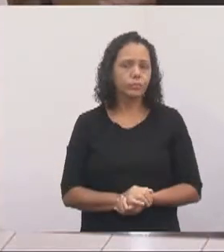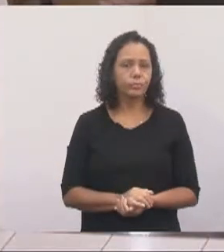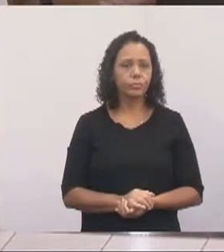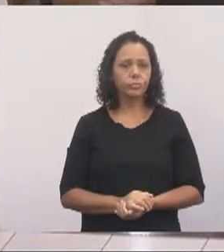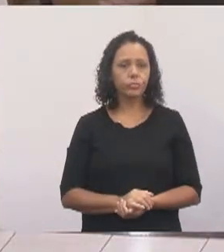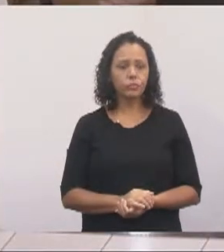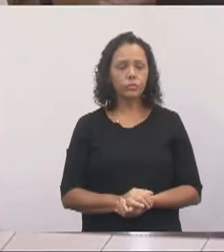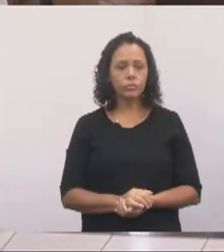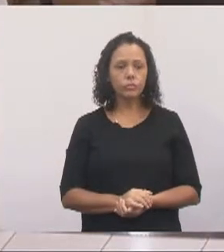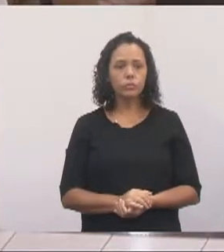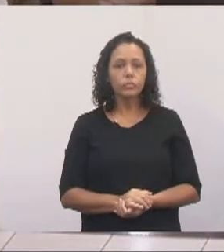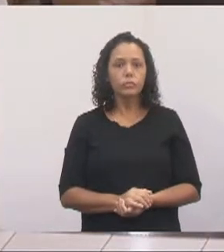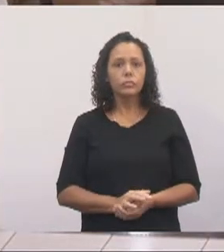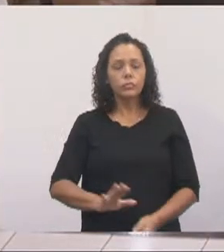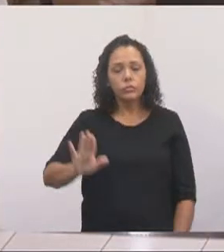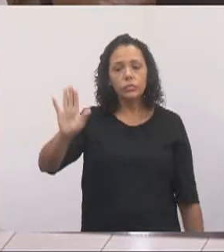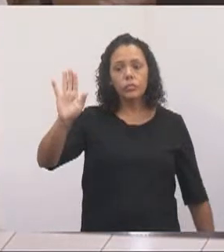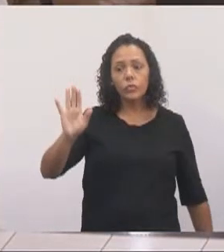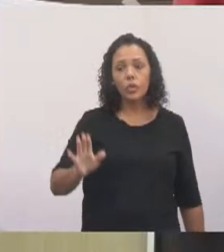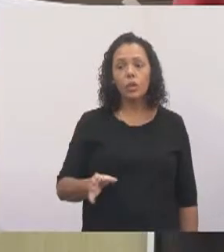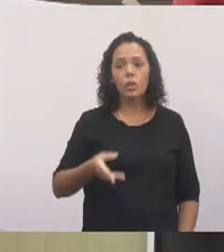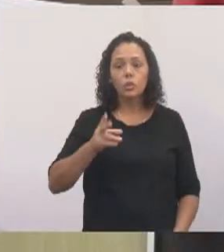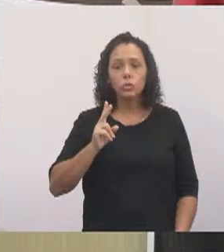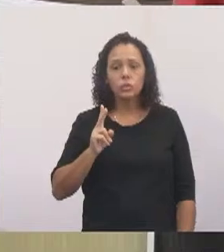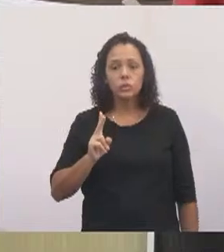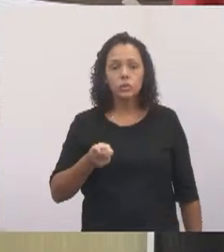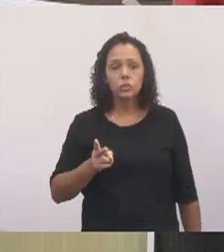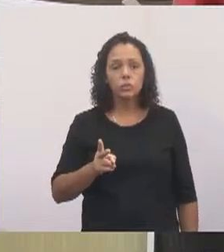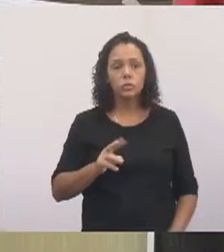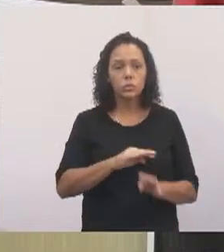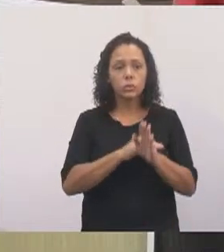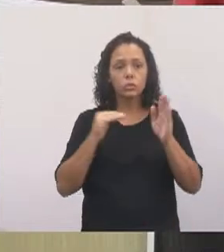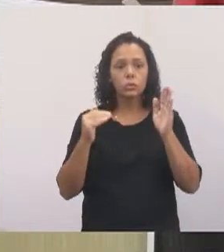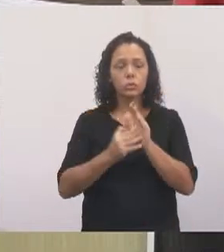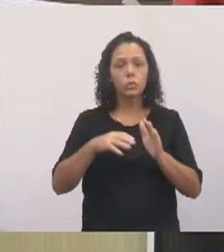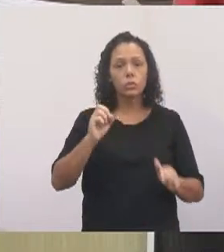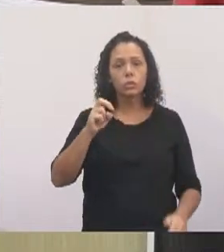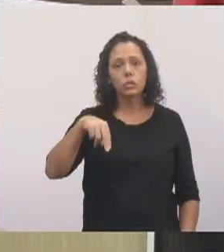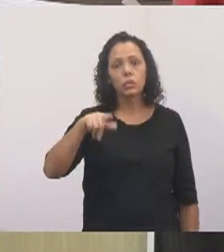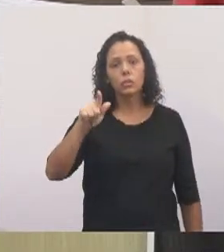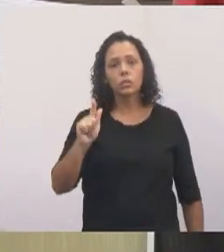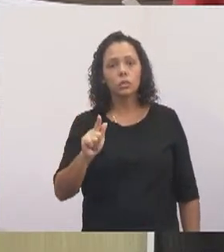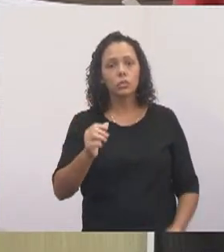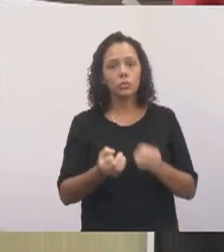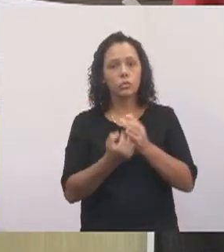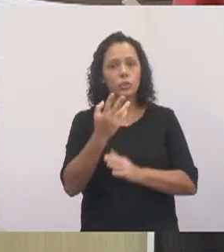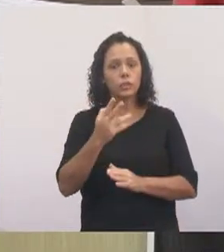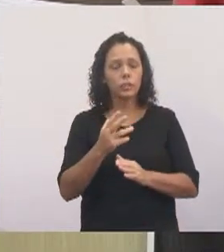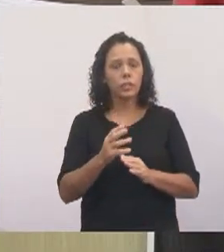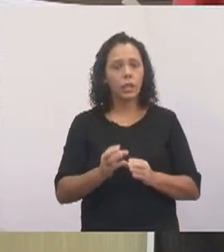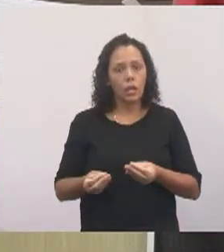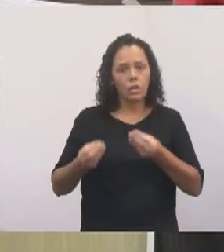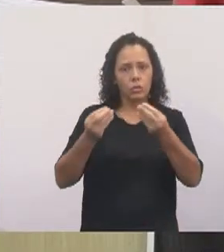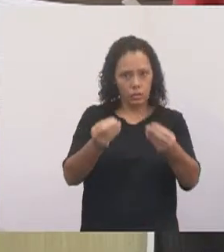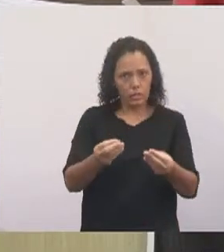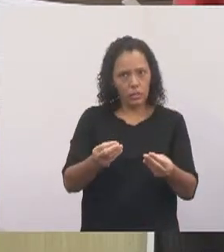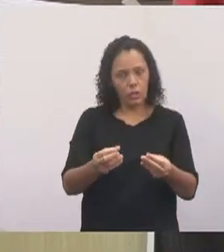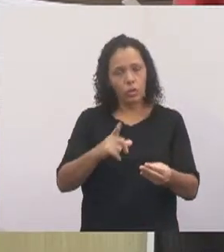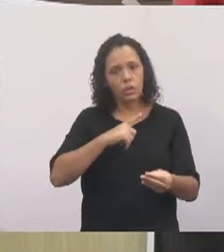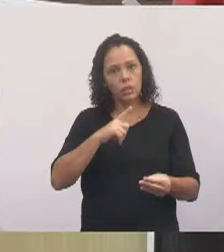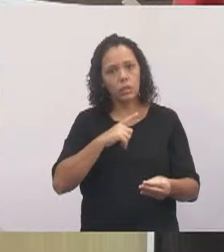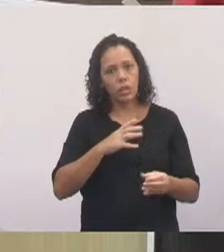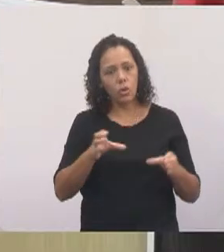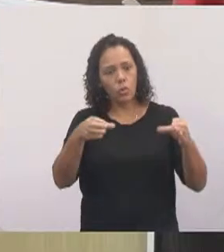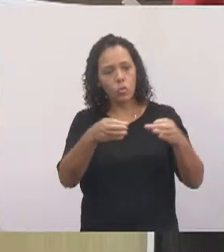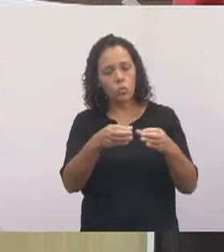animal, toda feira, o projeto está falando, toda ONG que for fazer a feira em algum lugar, nós temos uma diretoria lá, com 8 pessoas ganhando o